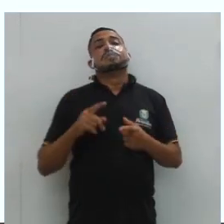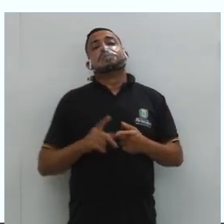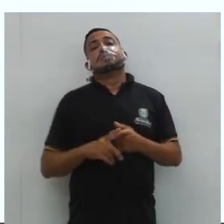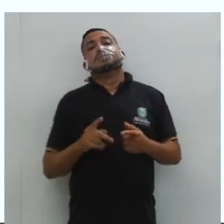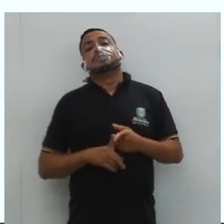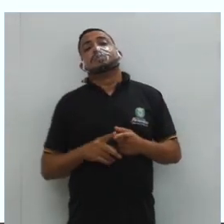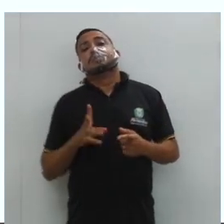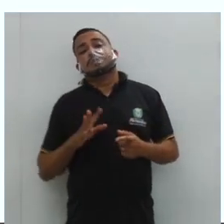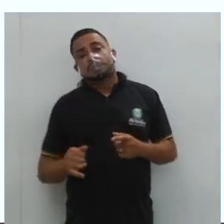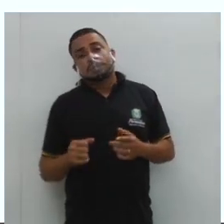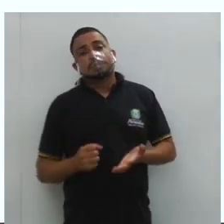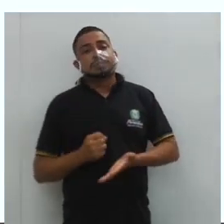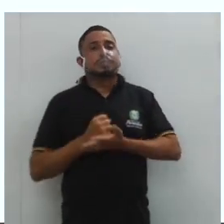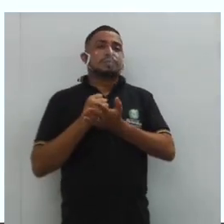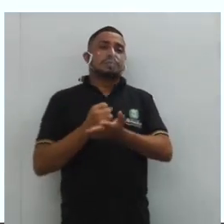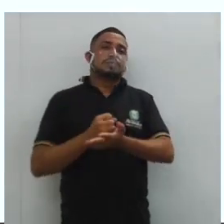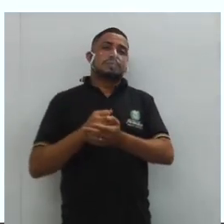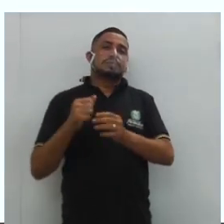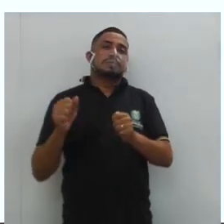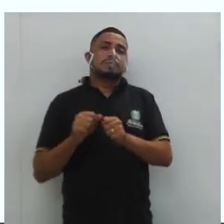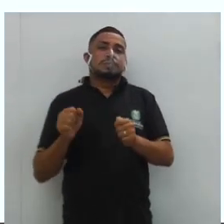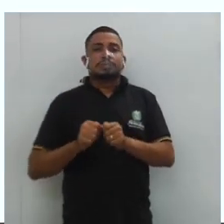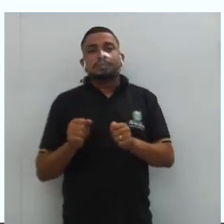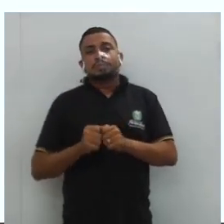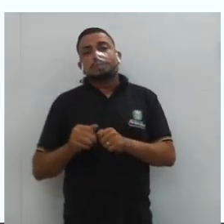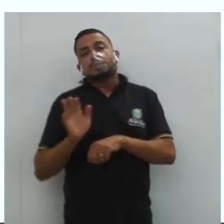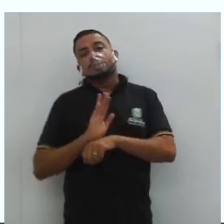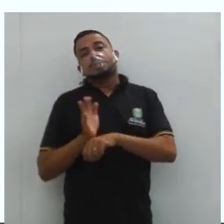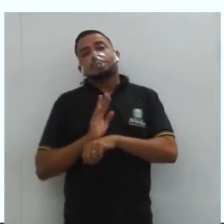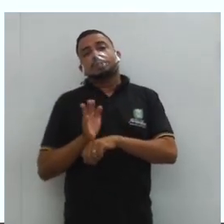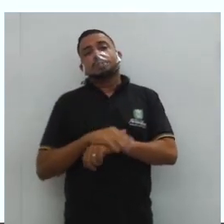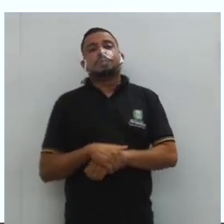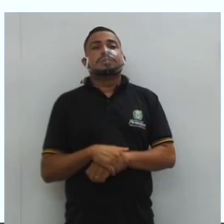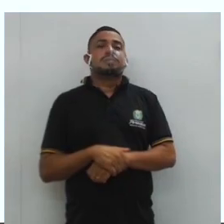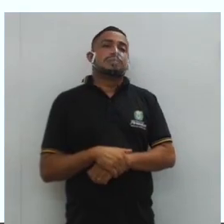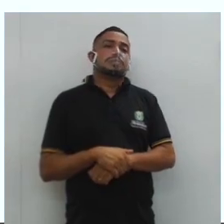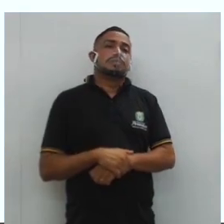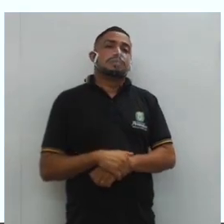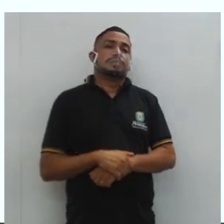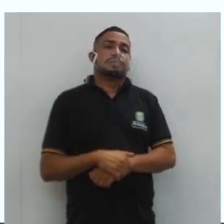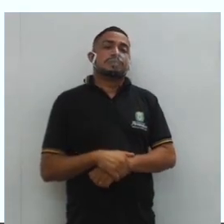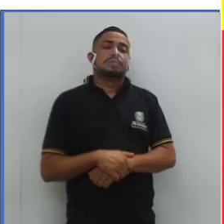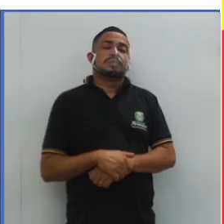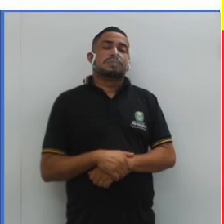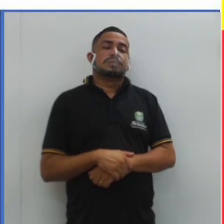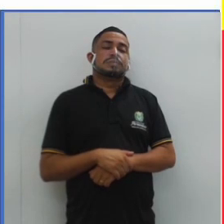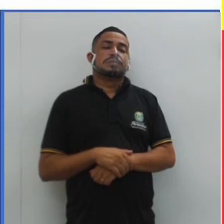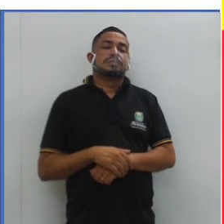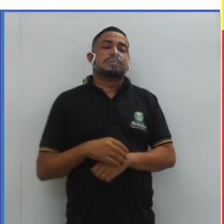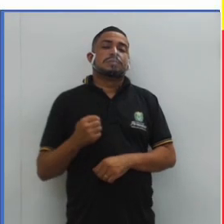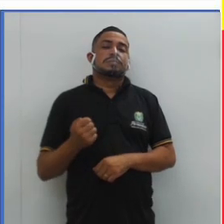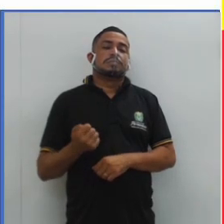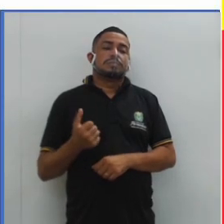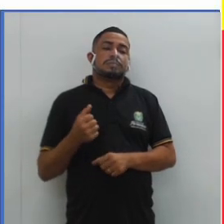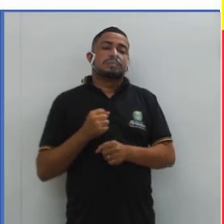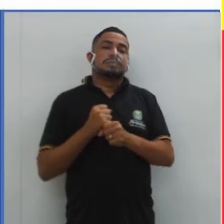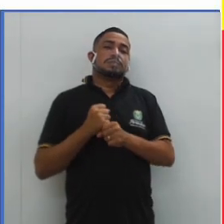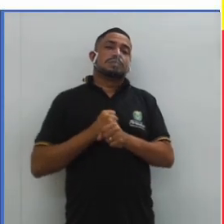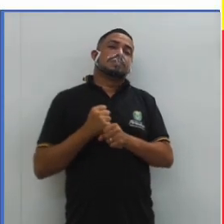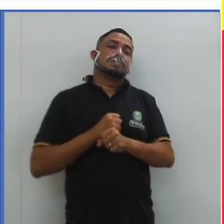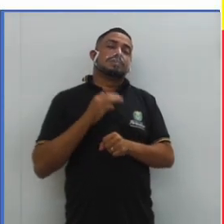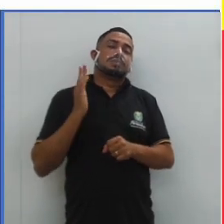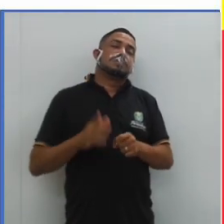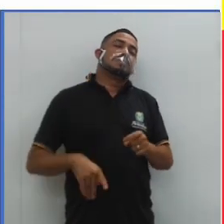vai influenciando e vai auxiliando, né, a produção das imagens dos filmes. Em poucos